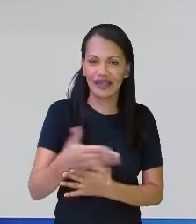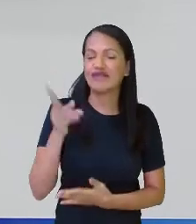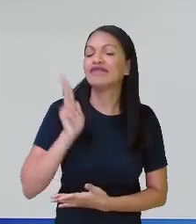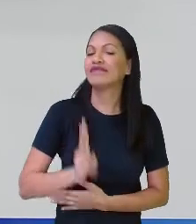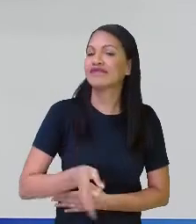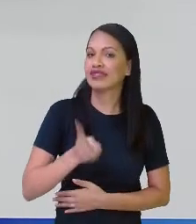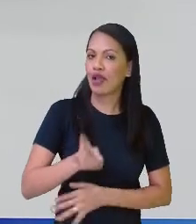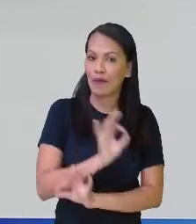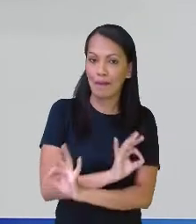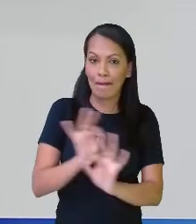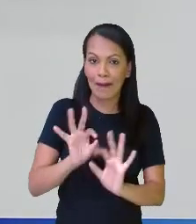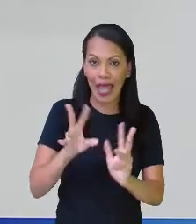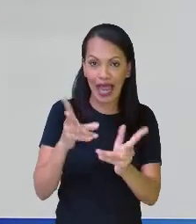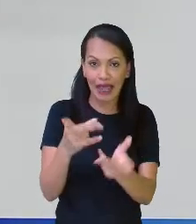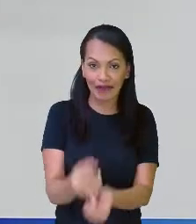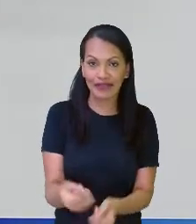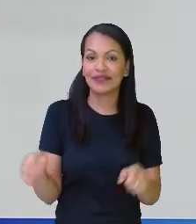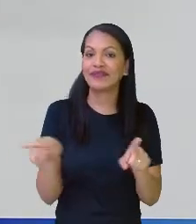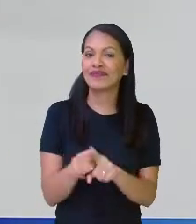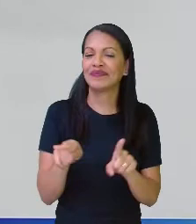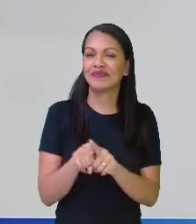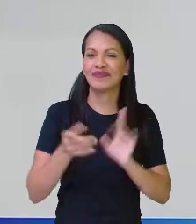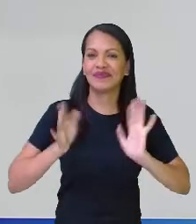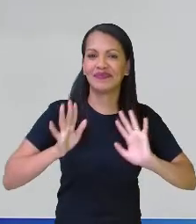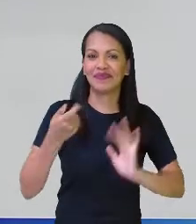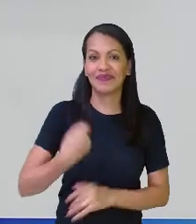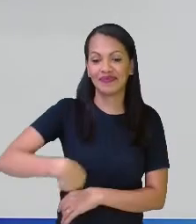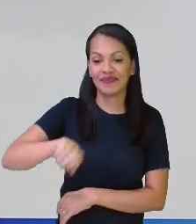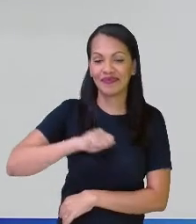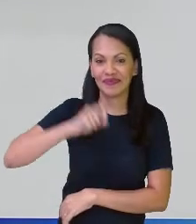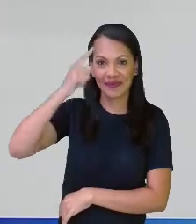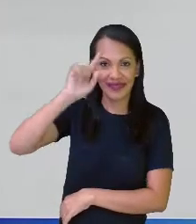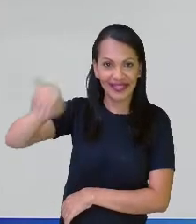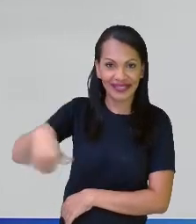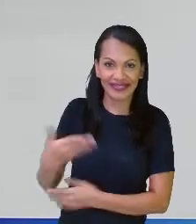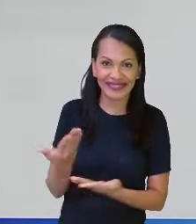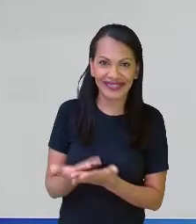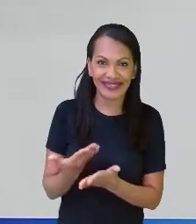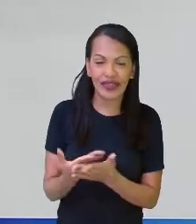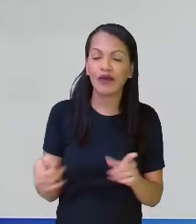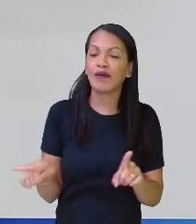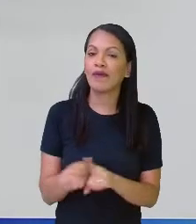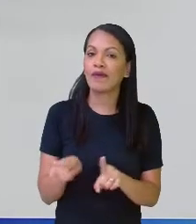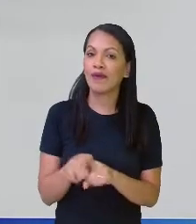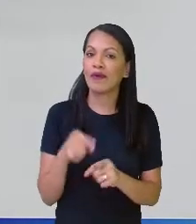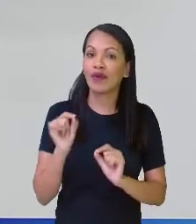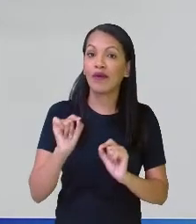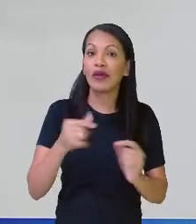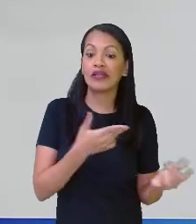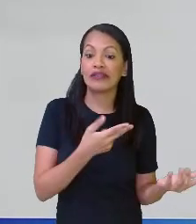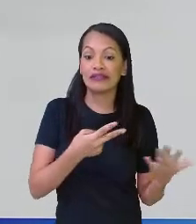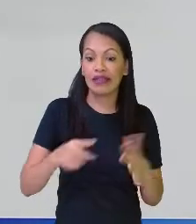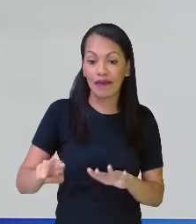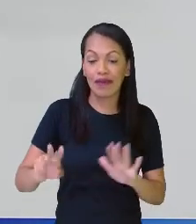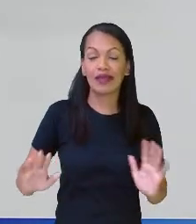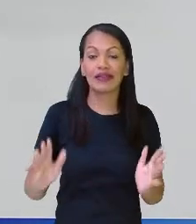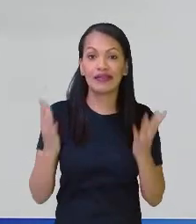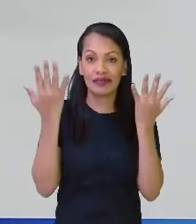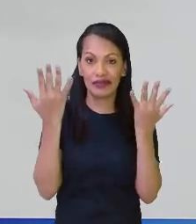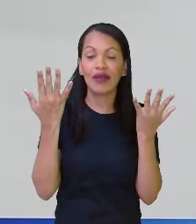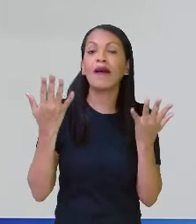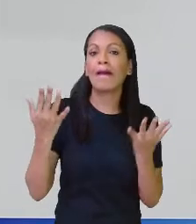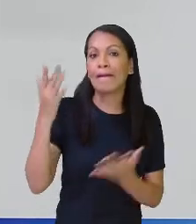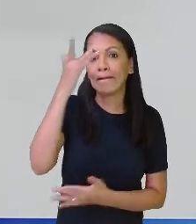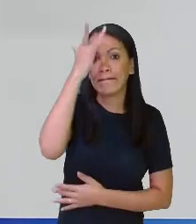sempre estão arrasando. E a Jéssica está fazendo um trabalho maravilhoso aqui também, porque a gente está comemorando essa semana, a Semana